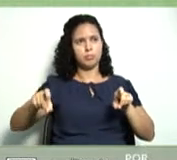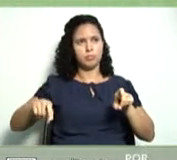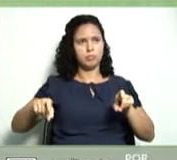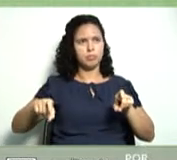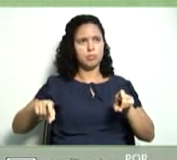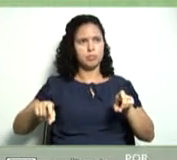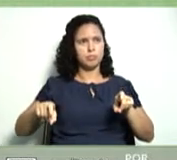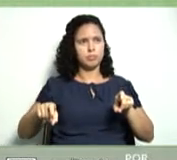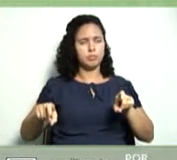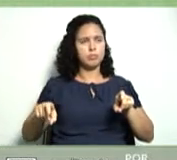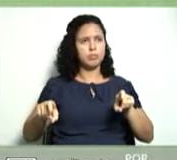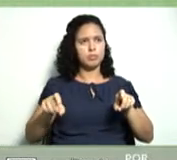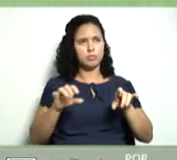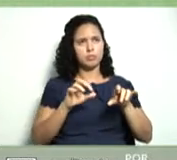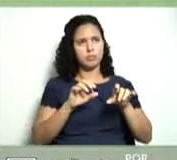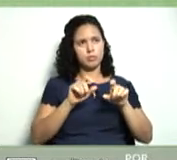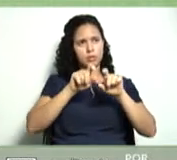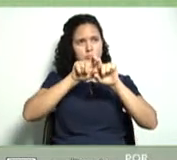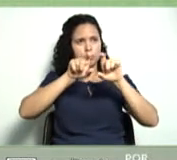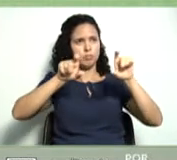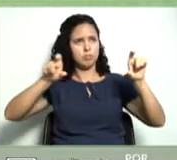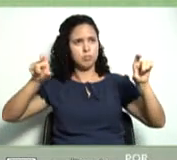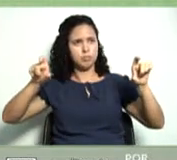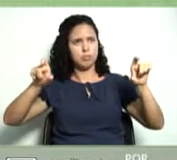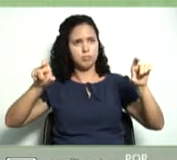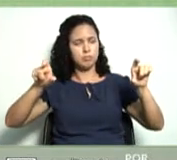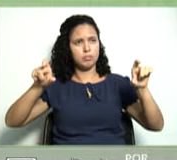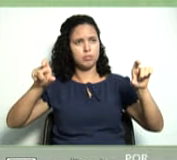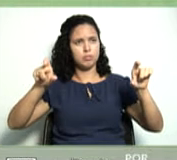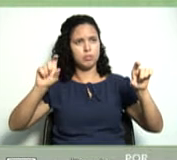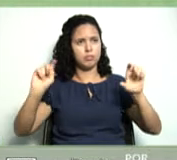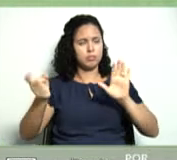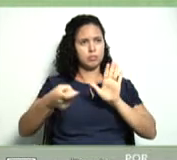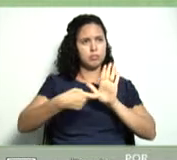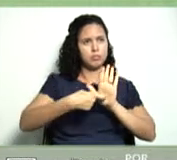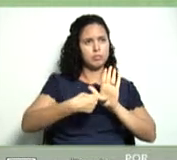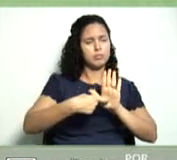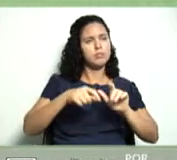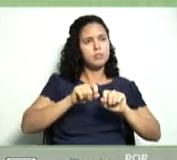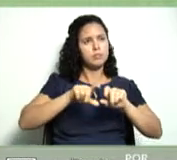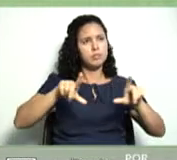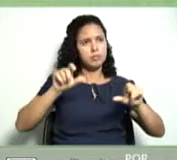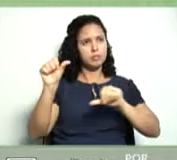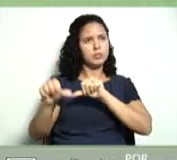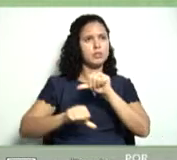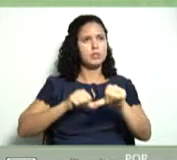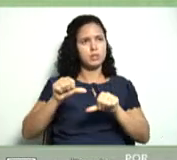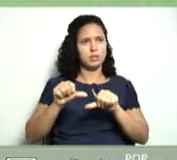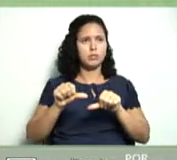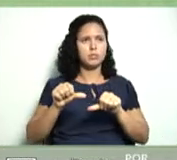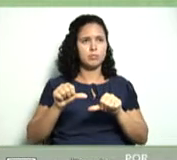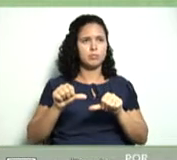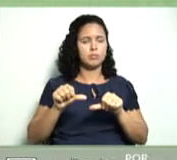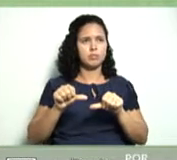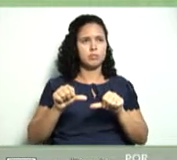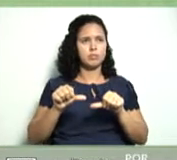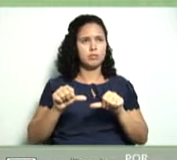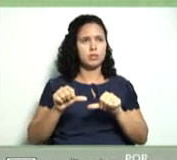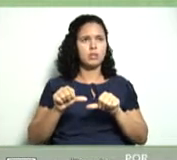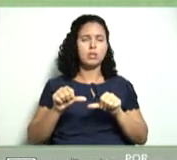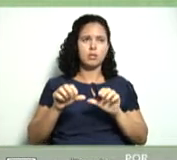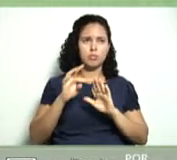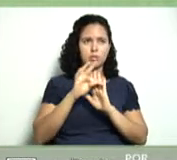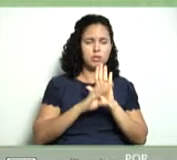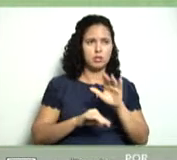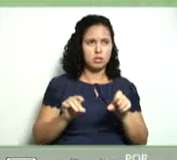que as propriedades aqui é outra quando eu clico na imagem muda porque esse recurso aqui de quebrar texto